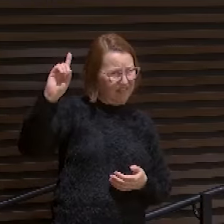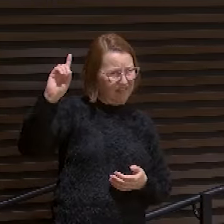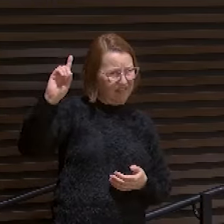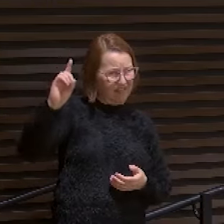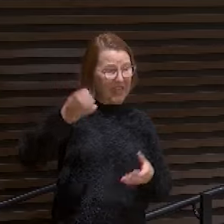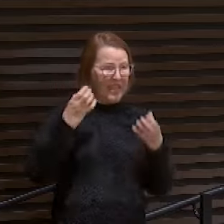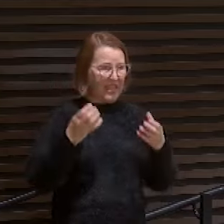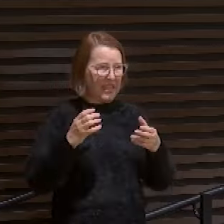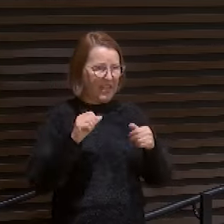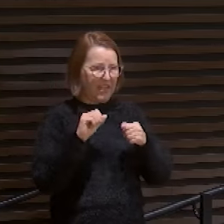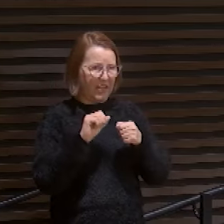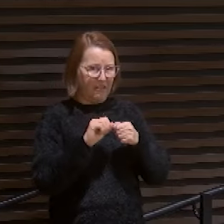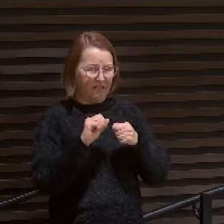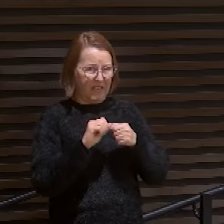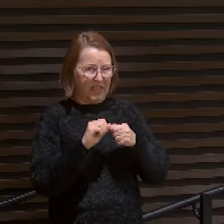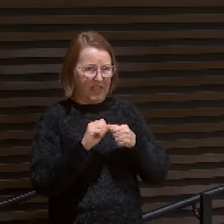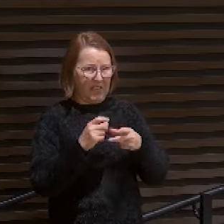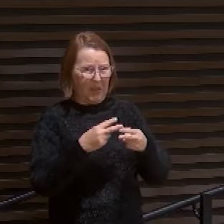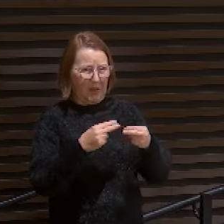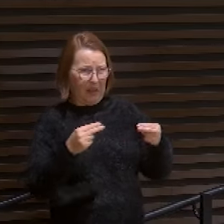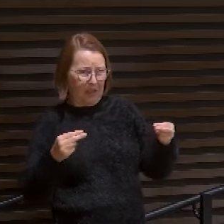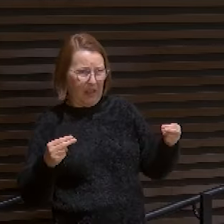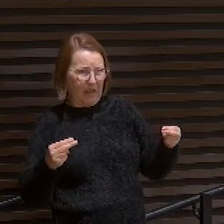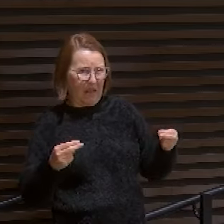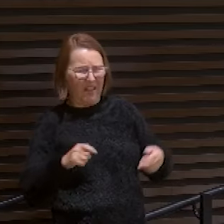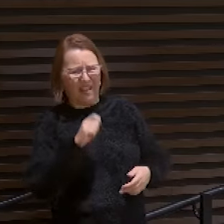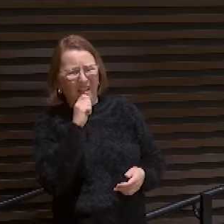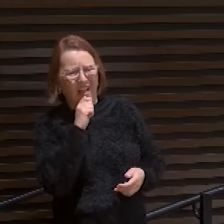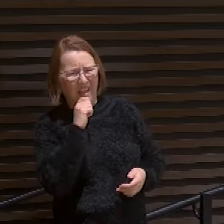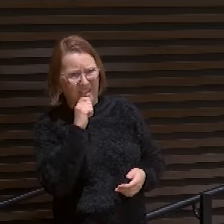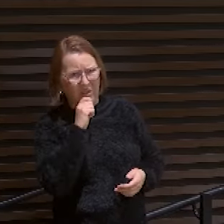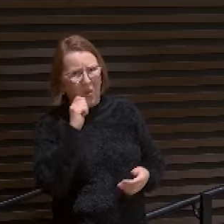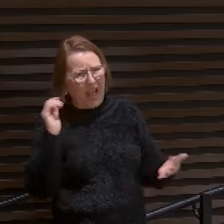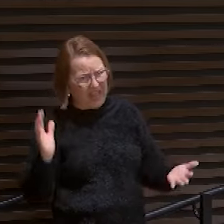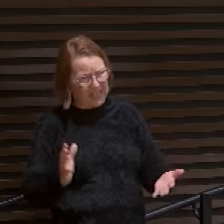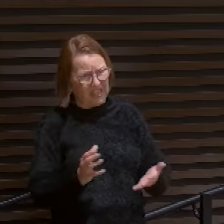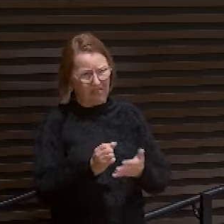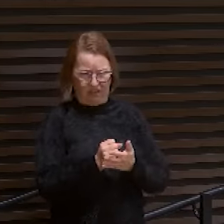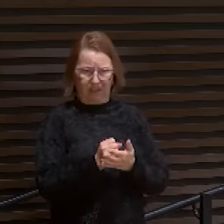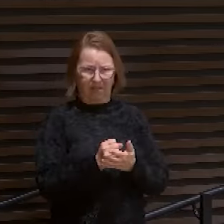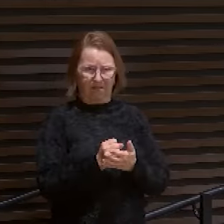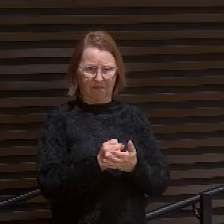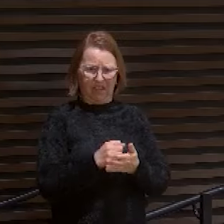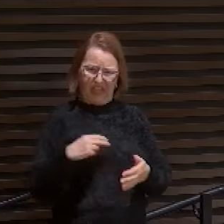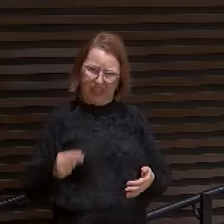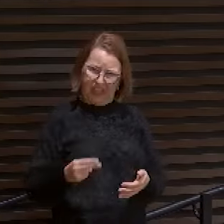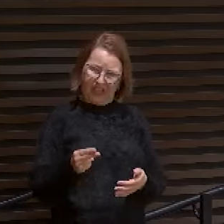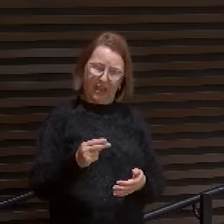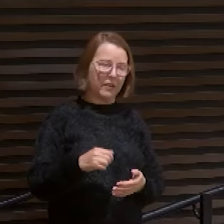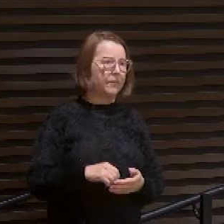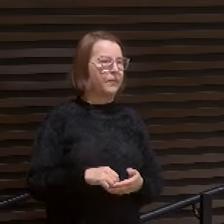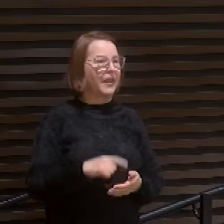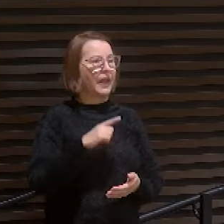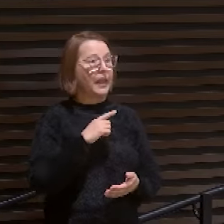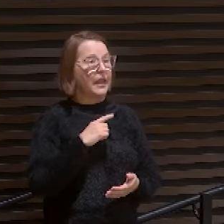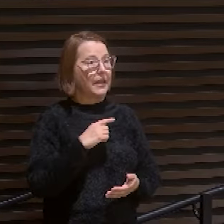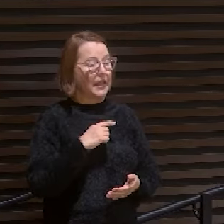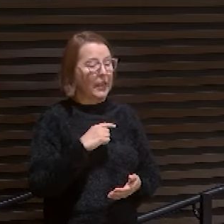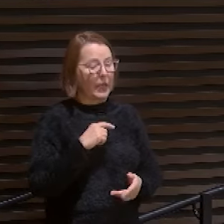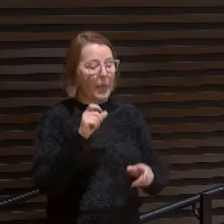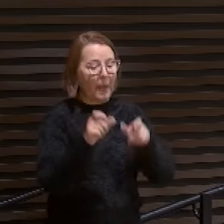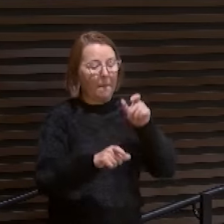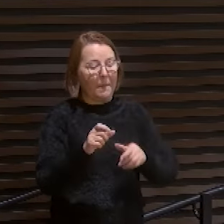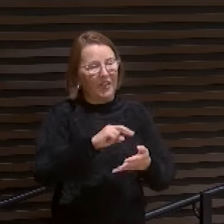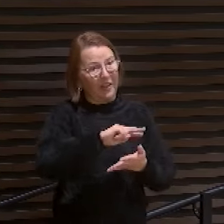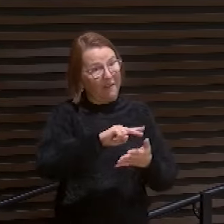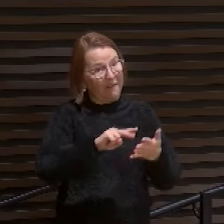coisa vulgar, a salvação é eterna. Há muita gente na igreja que não está